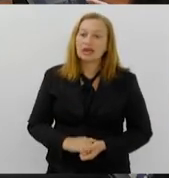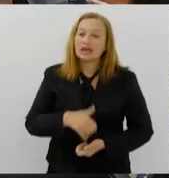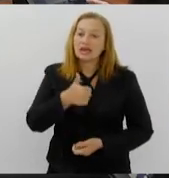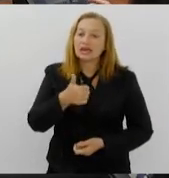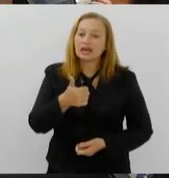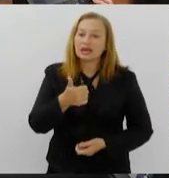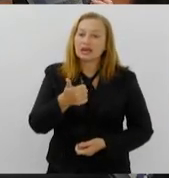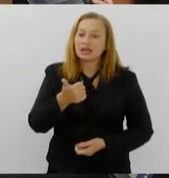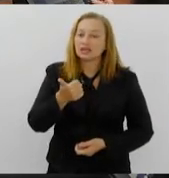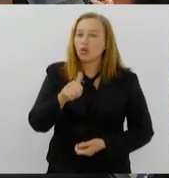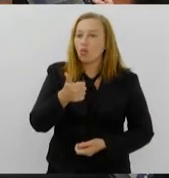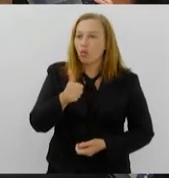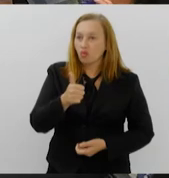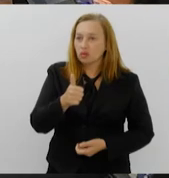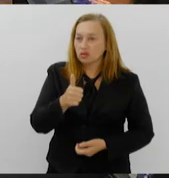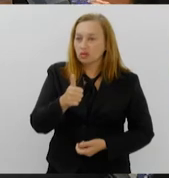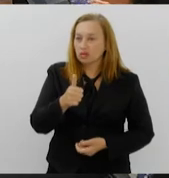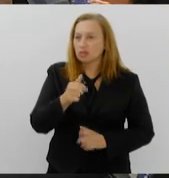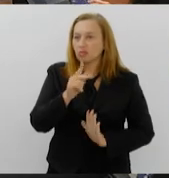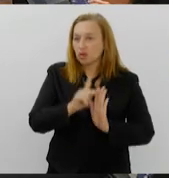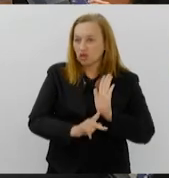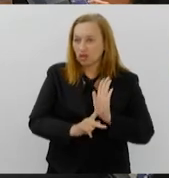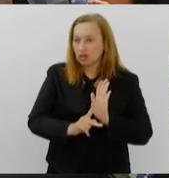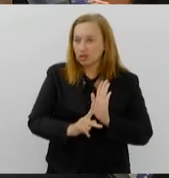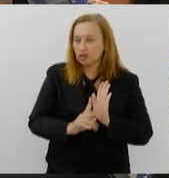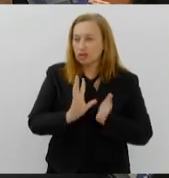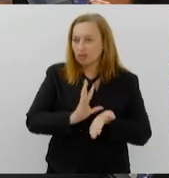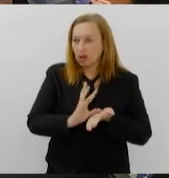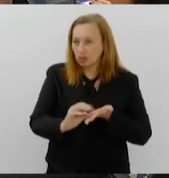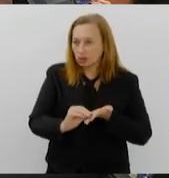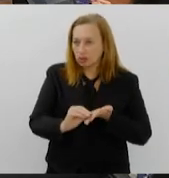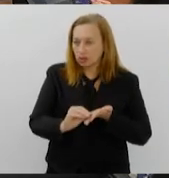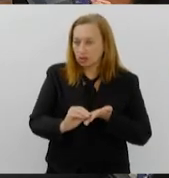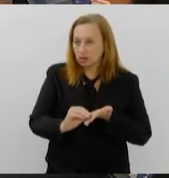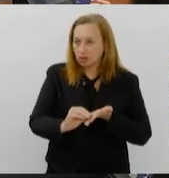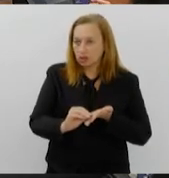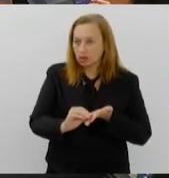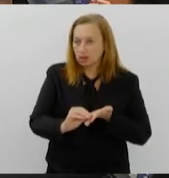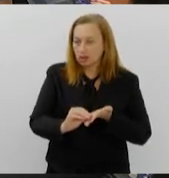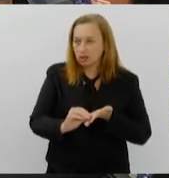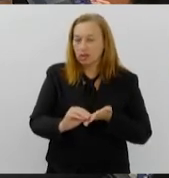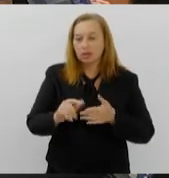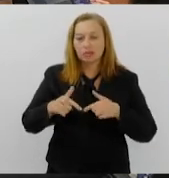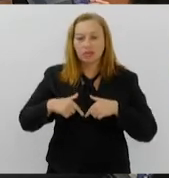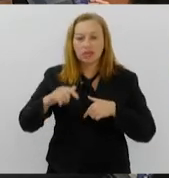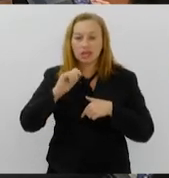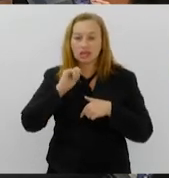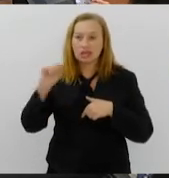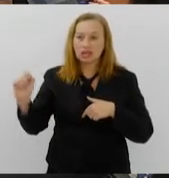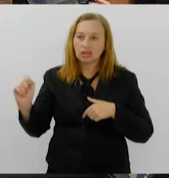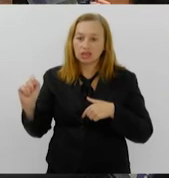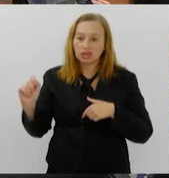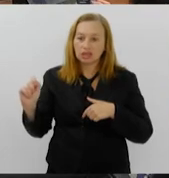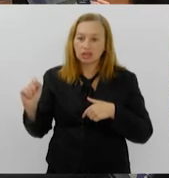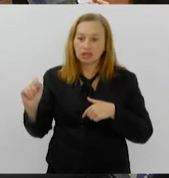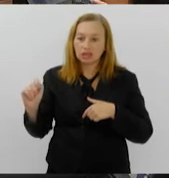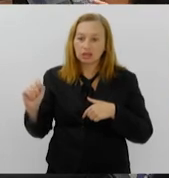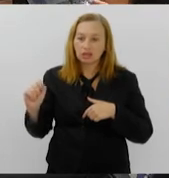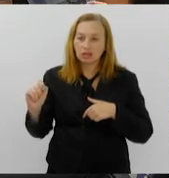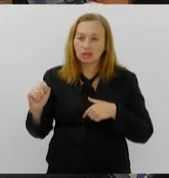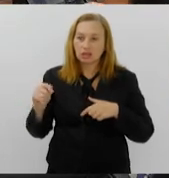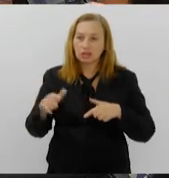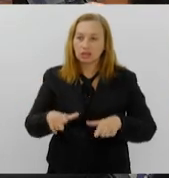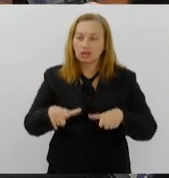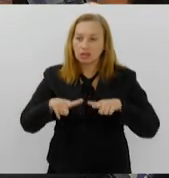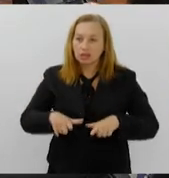11º projeto da pauta, que concede a medalha Tiradentes e o respectivo